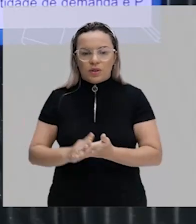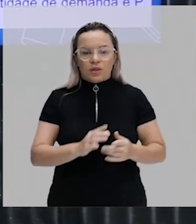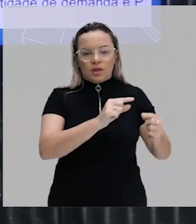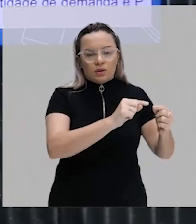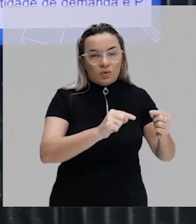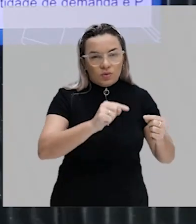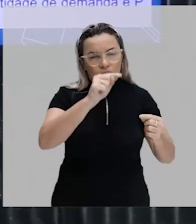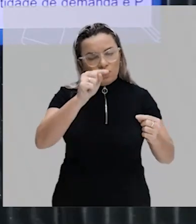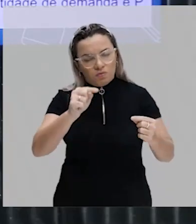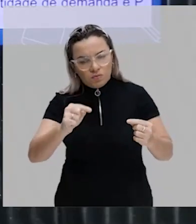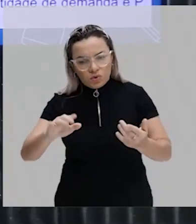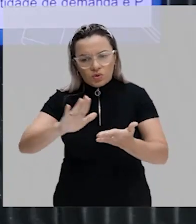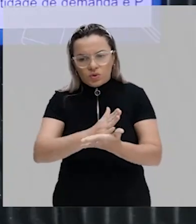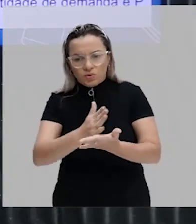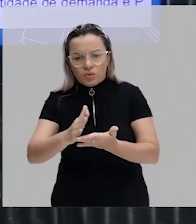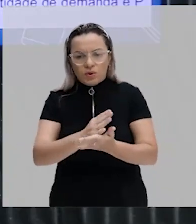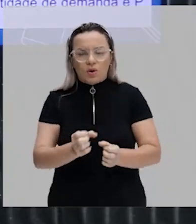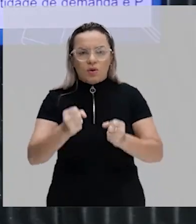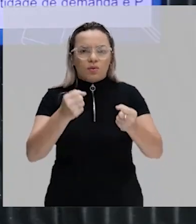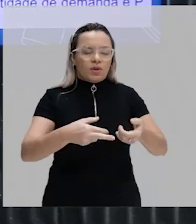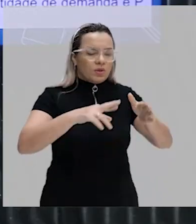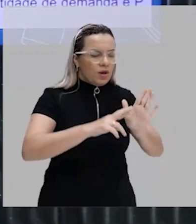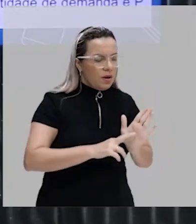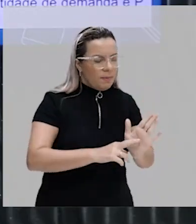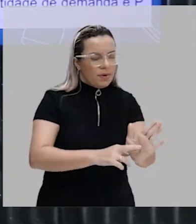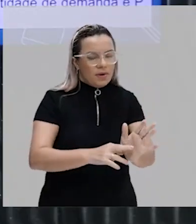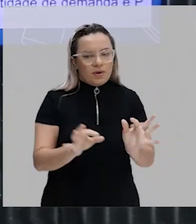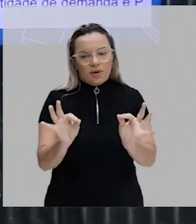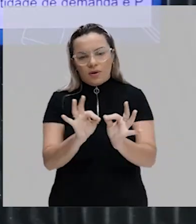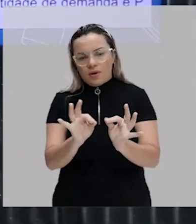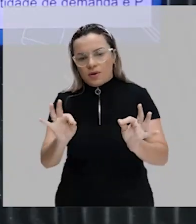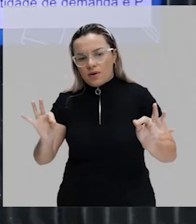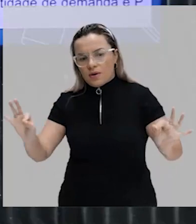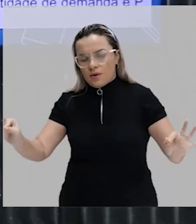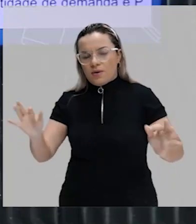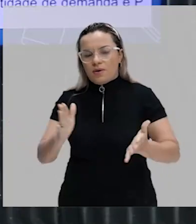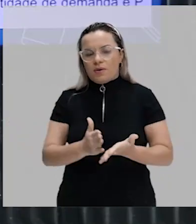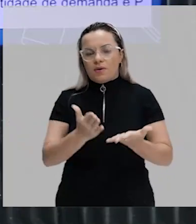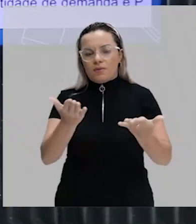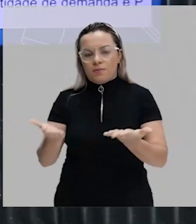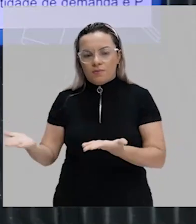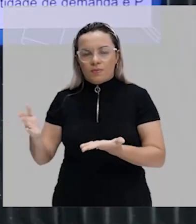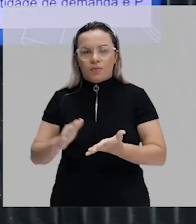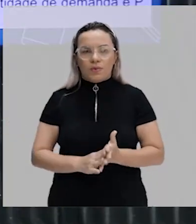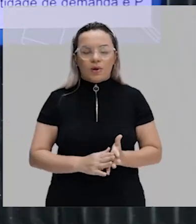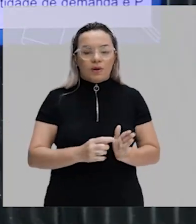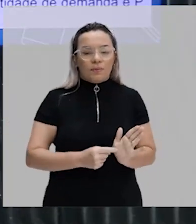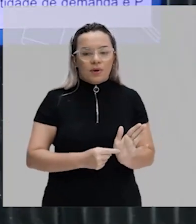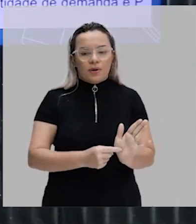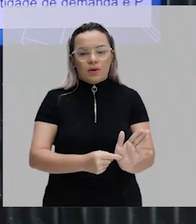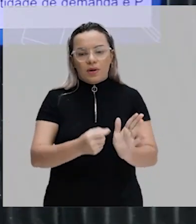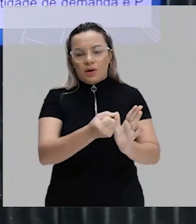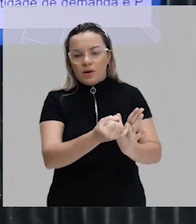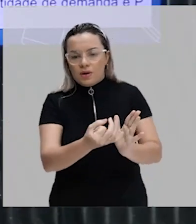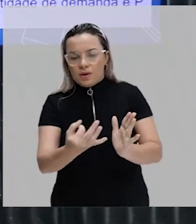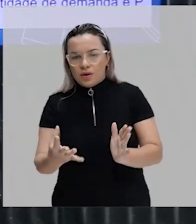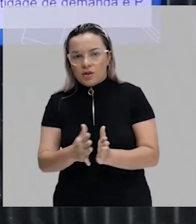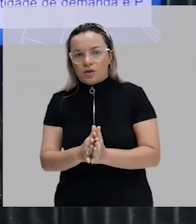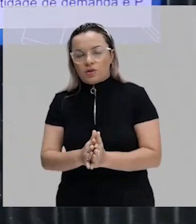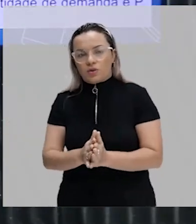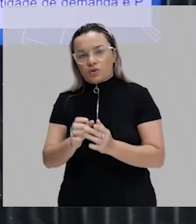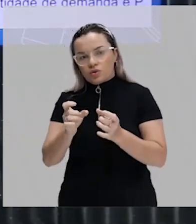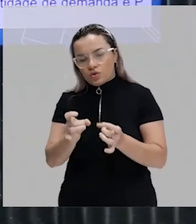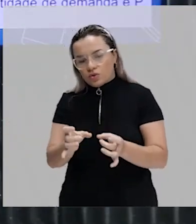ser representadas por retas. Suponha que as quantidades de oferta e de demanda